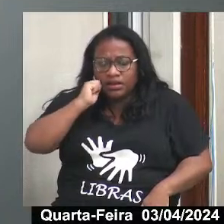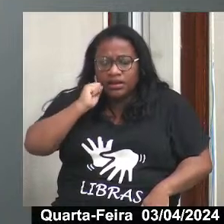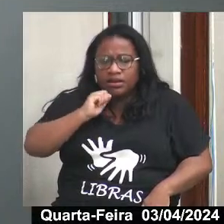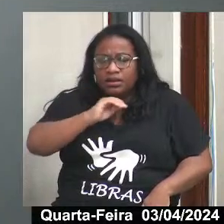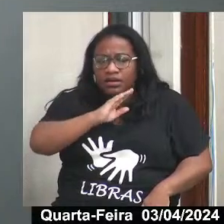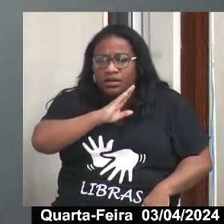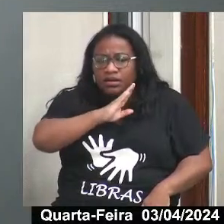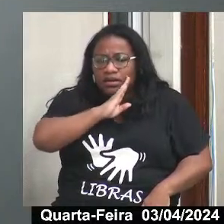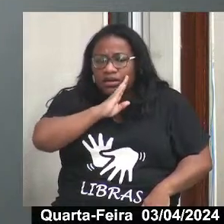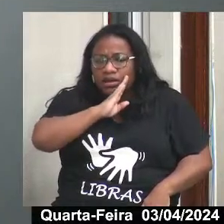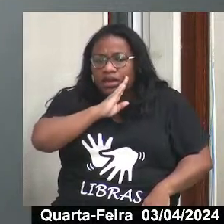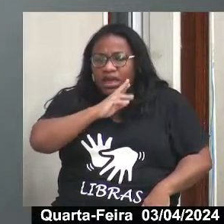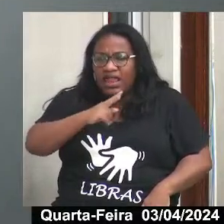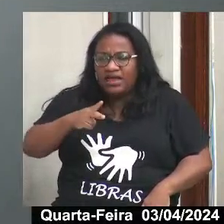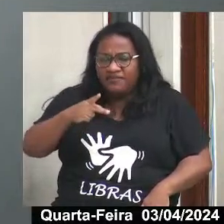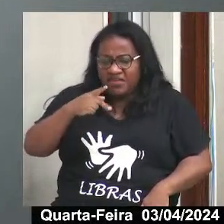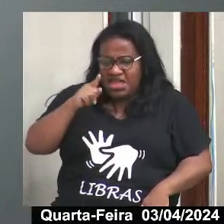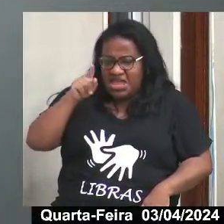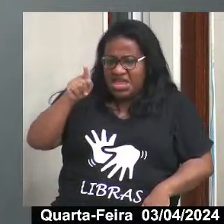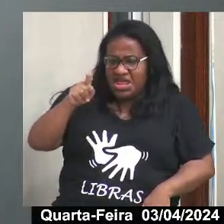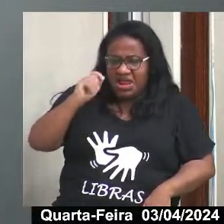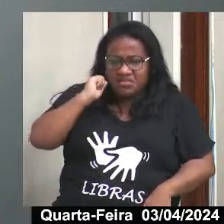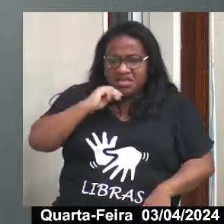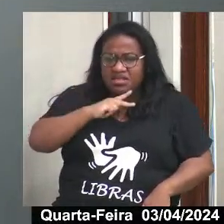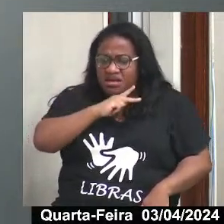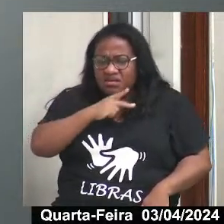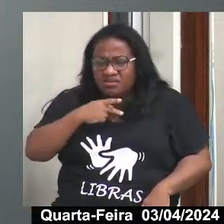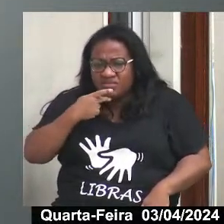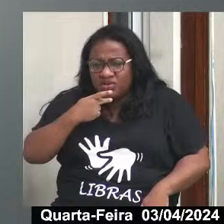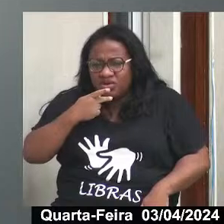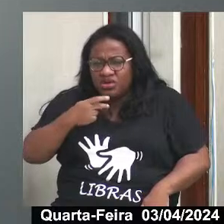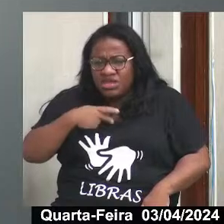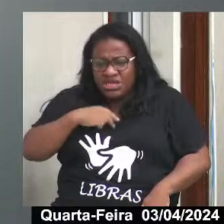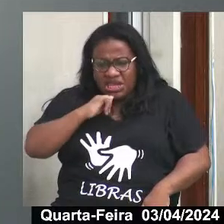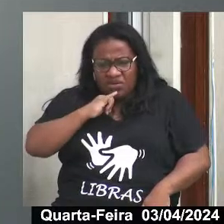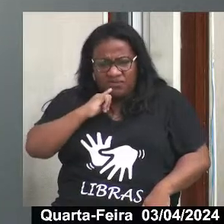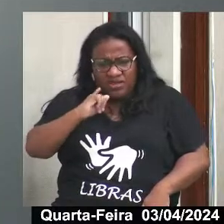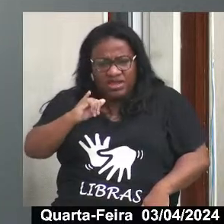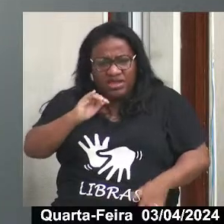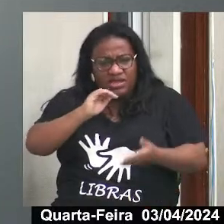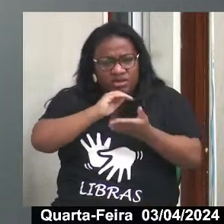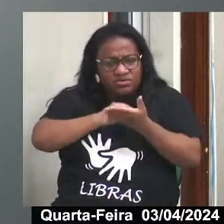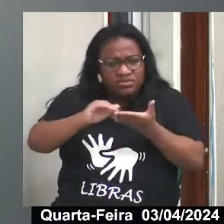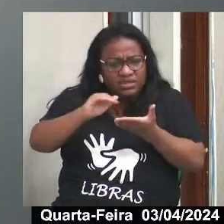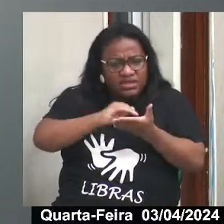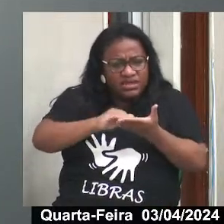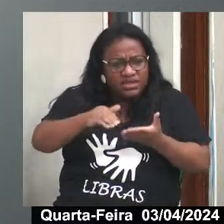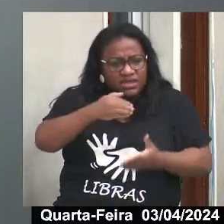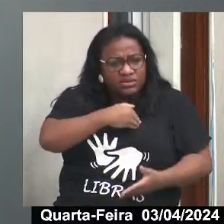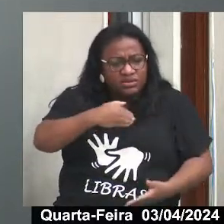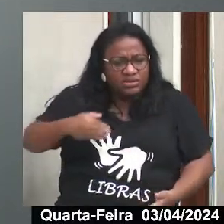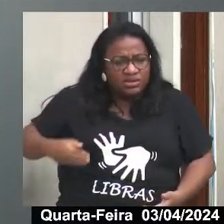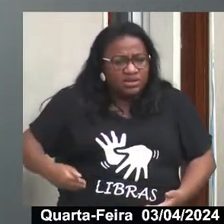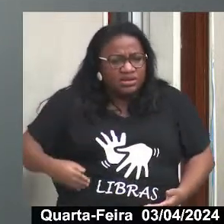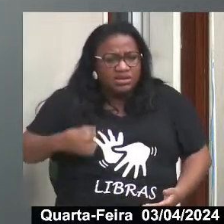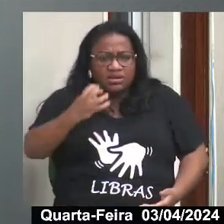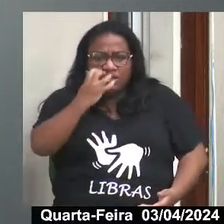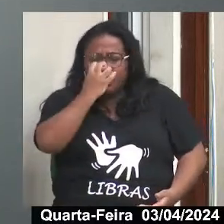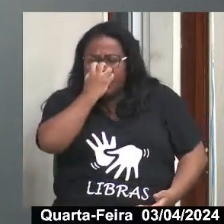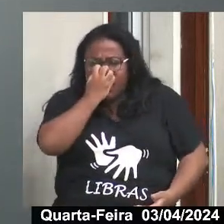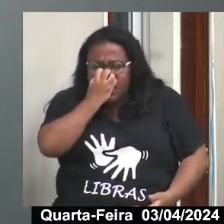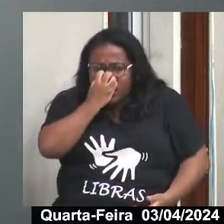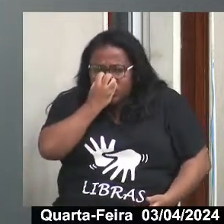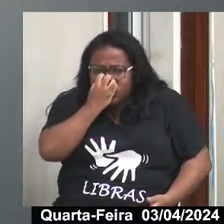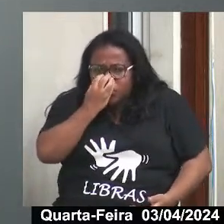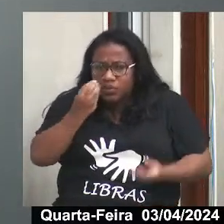se referiu que eu chamei os secretários do governo de palhaço.